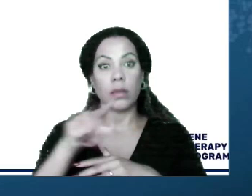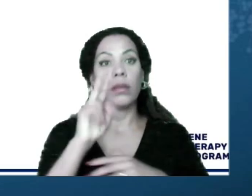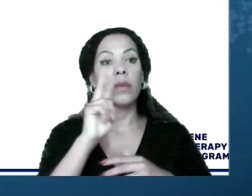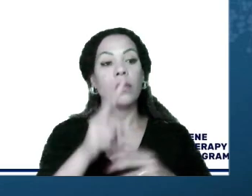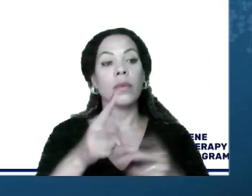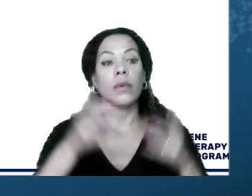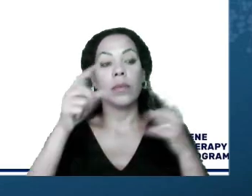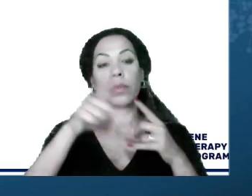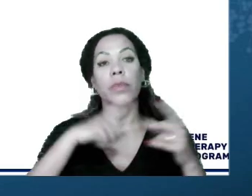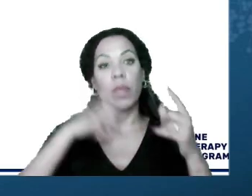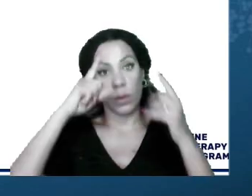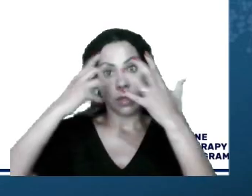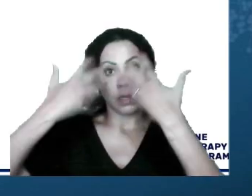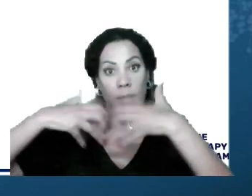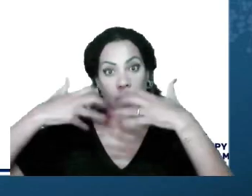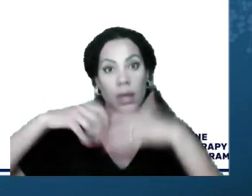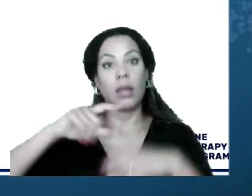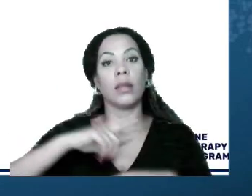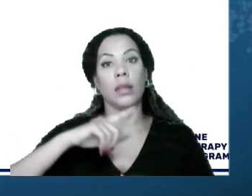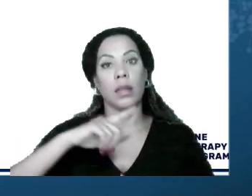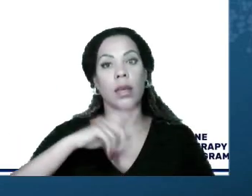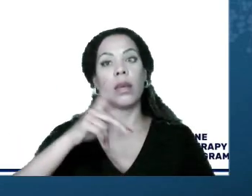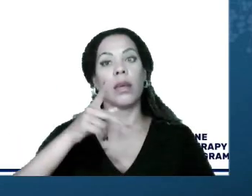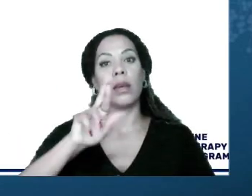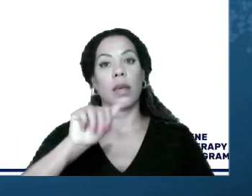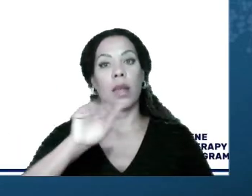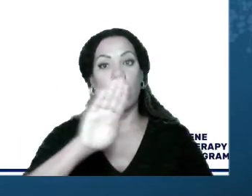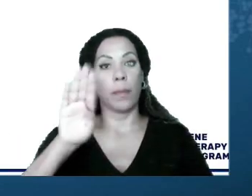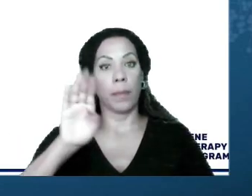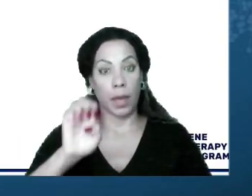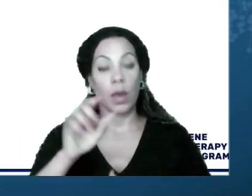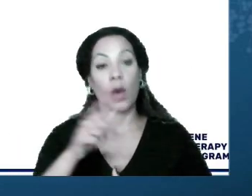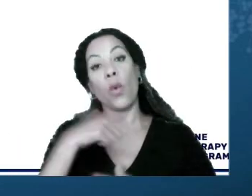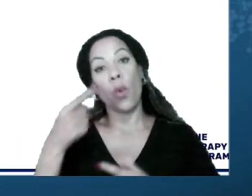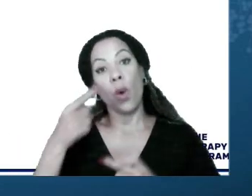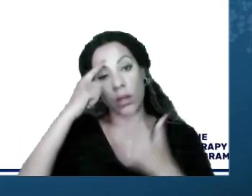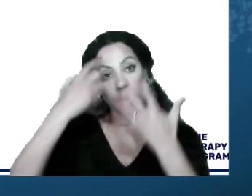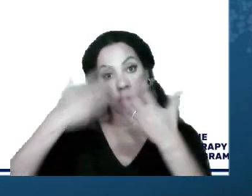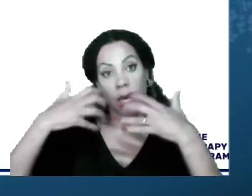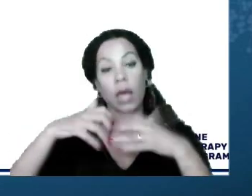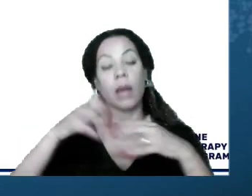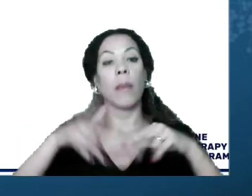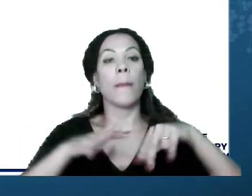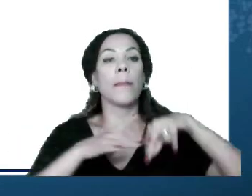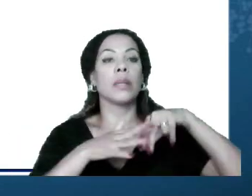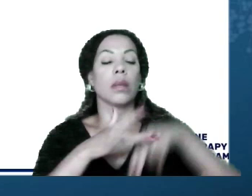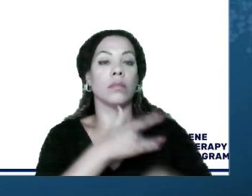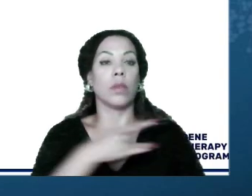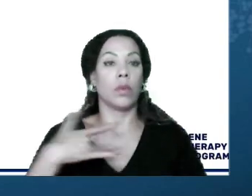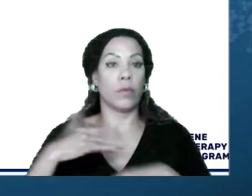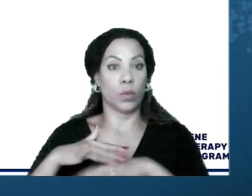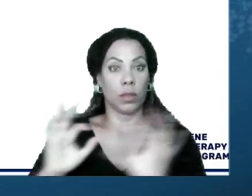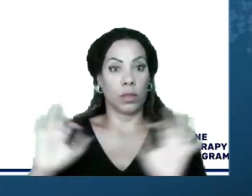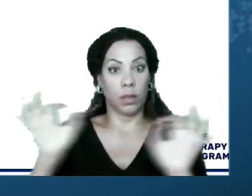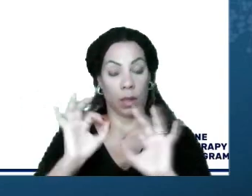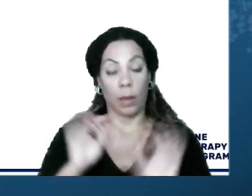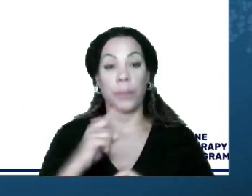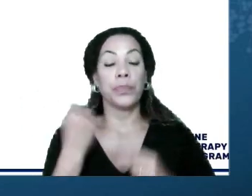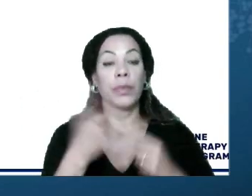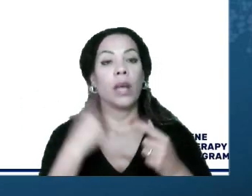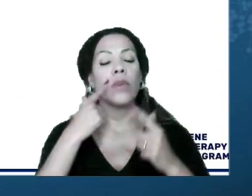um Krabbe e aqui é um cérebro de um paciente saudável, à esquerda. E a gente